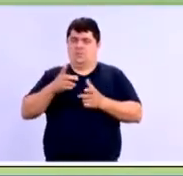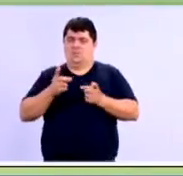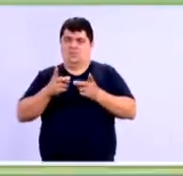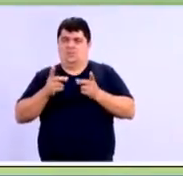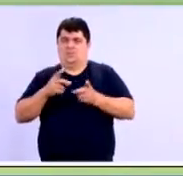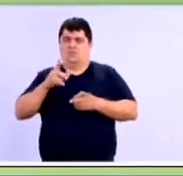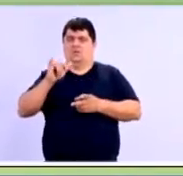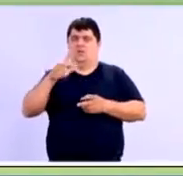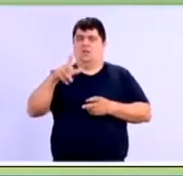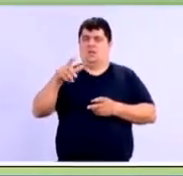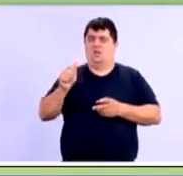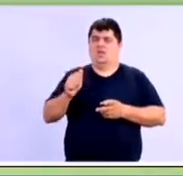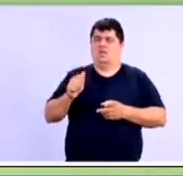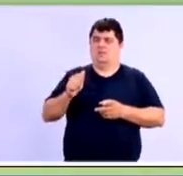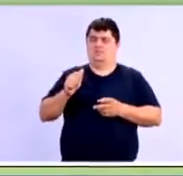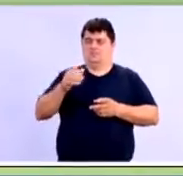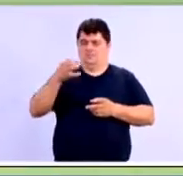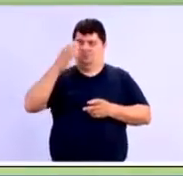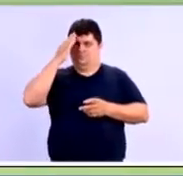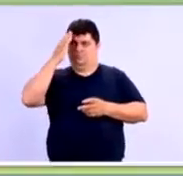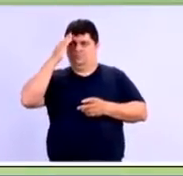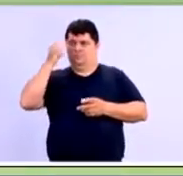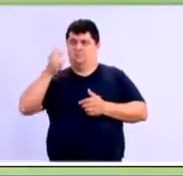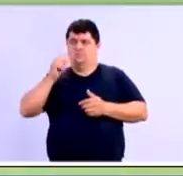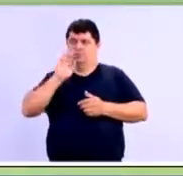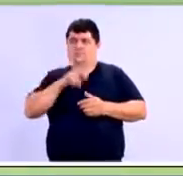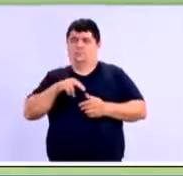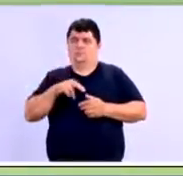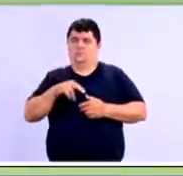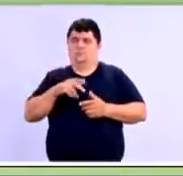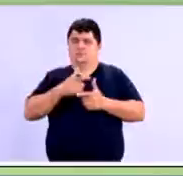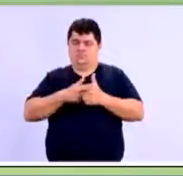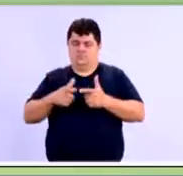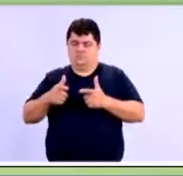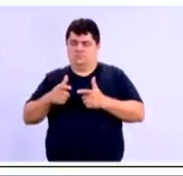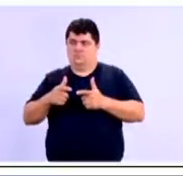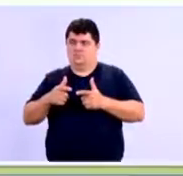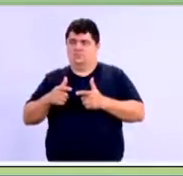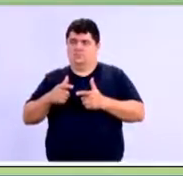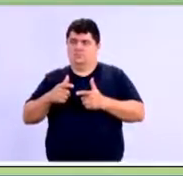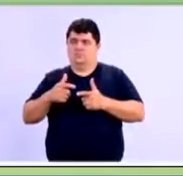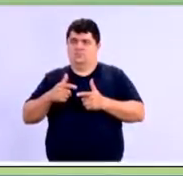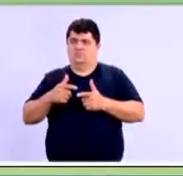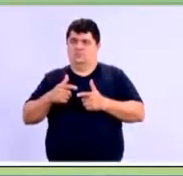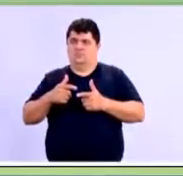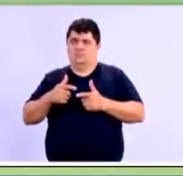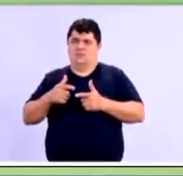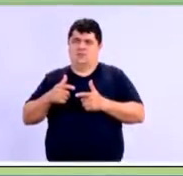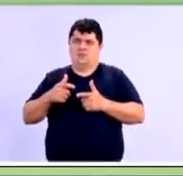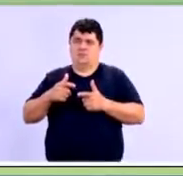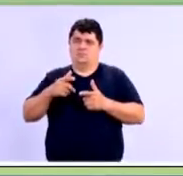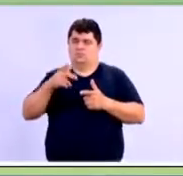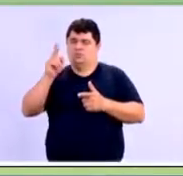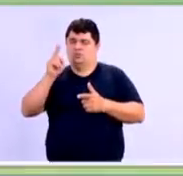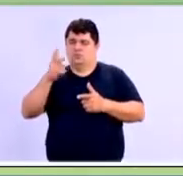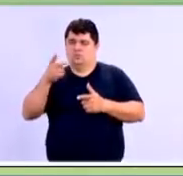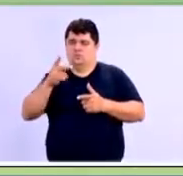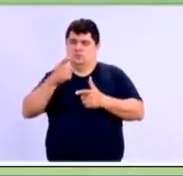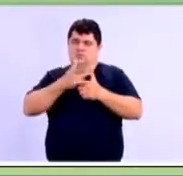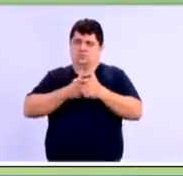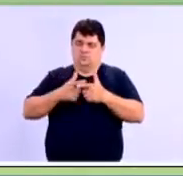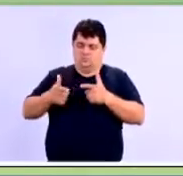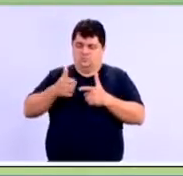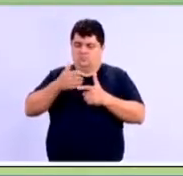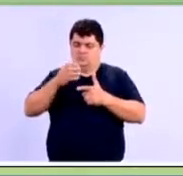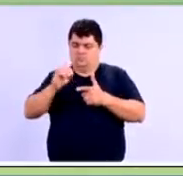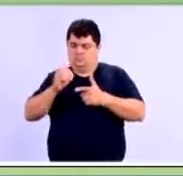agora há pouco. Correto? Então eu tenho resultado líquido dividido por vendas líquidas, eu chego em qual fator? Os 2.000, que é o meu resultado líquido,